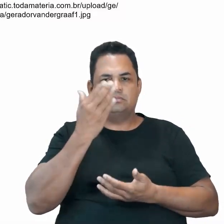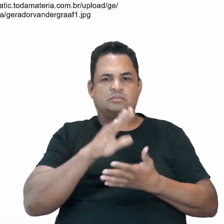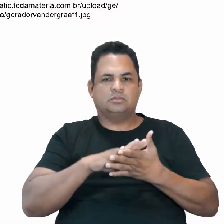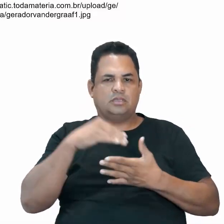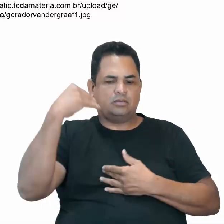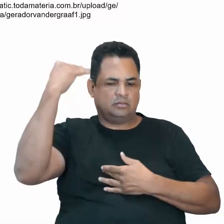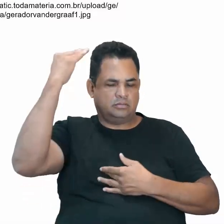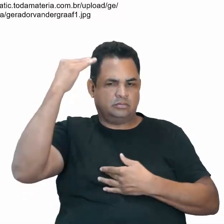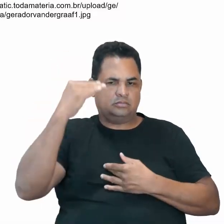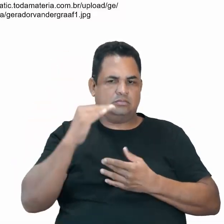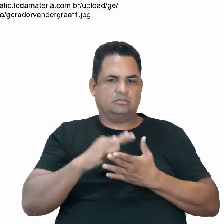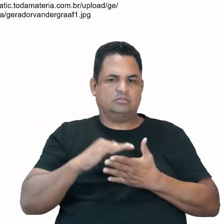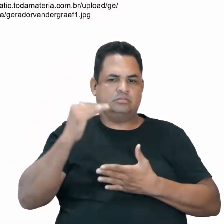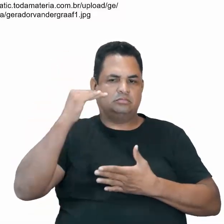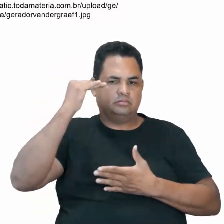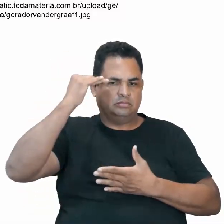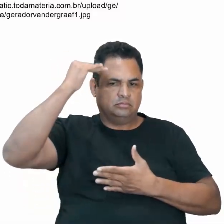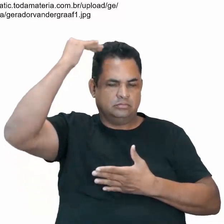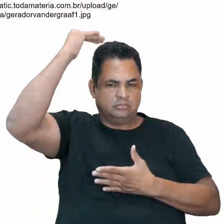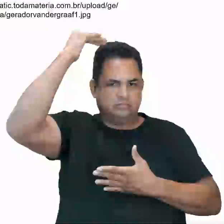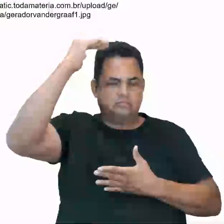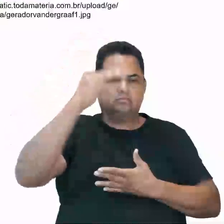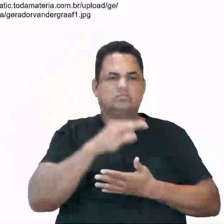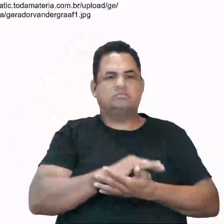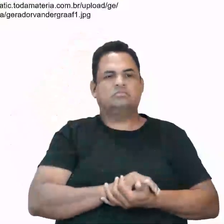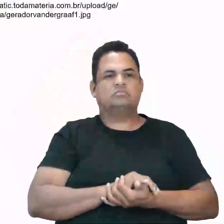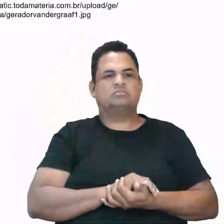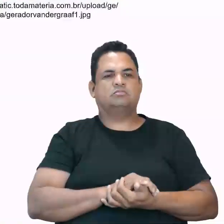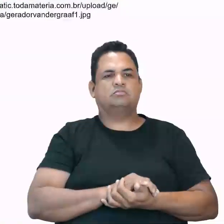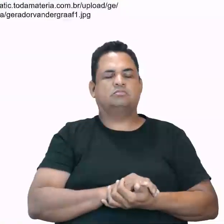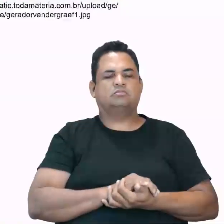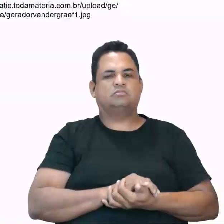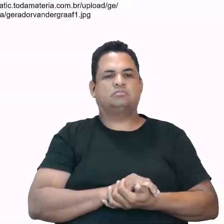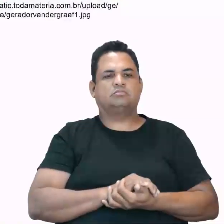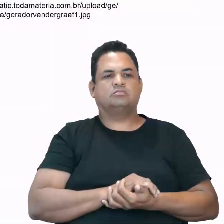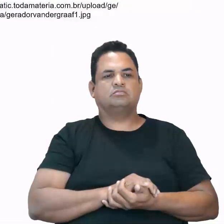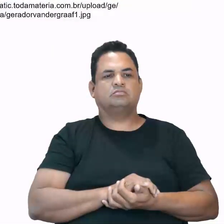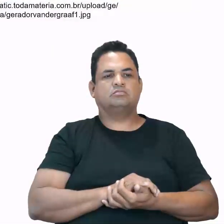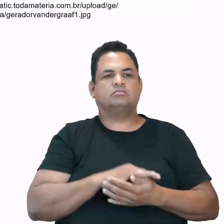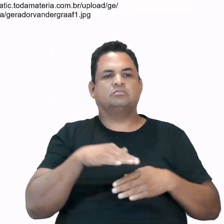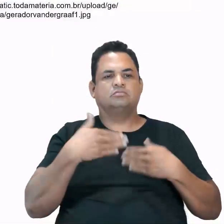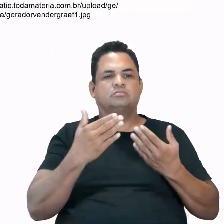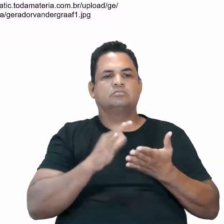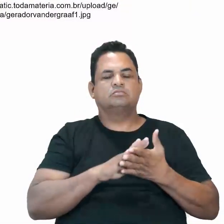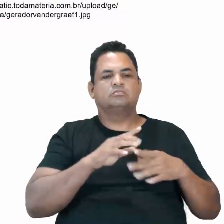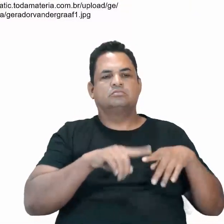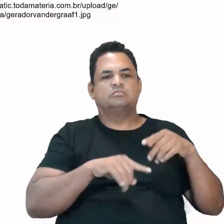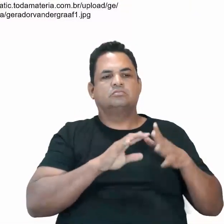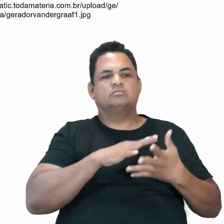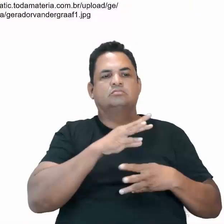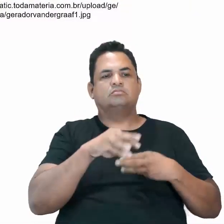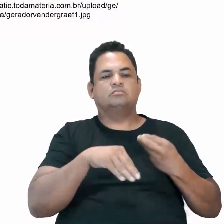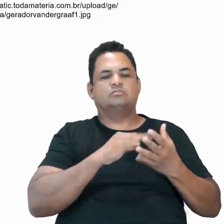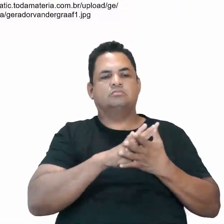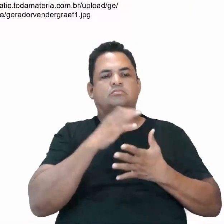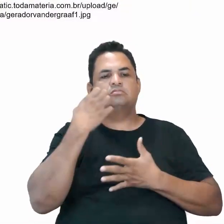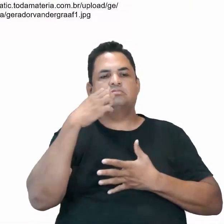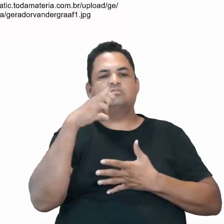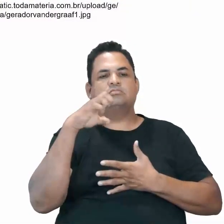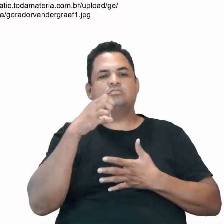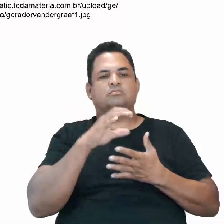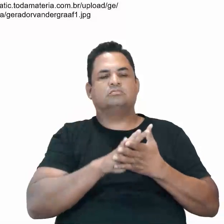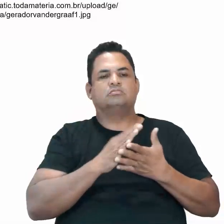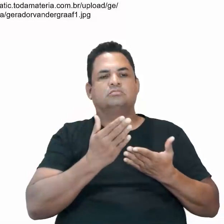acabam arrepiando, assim, se soltando, na verdade, né? Então, quando os corpos envolvidos na